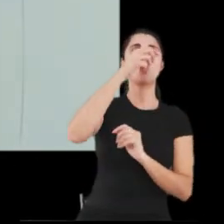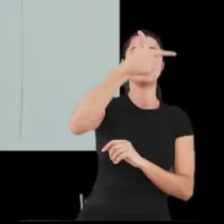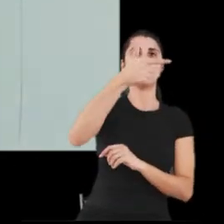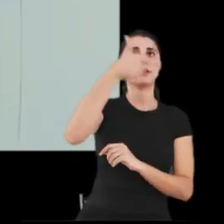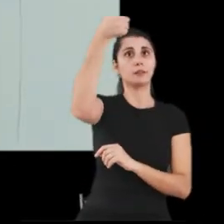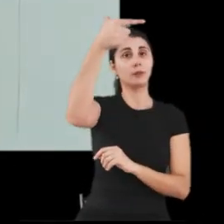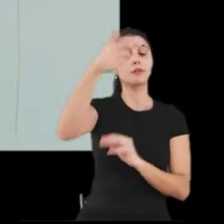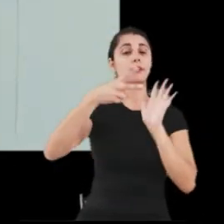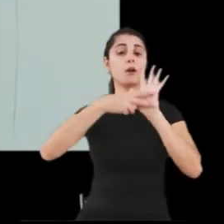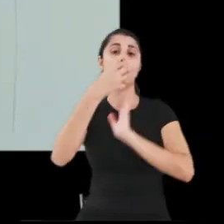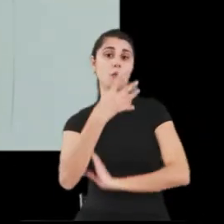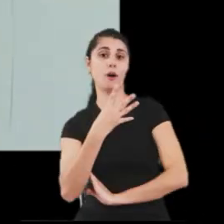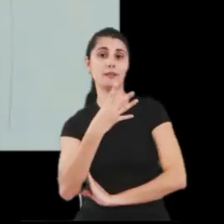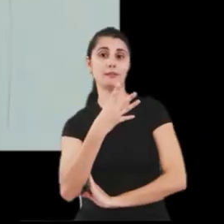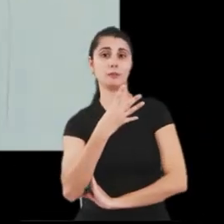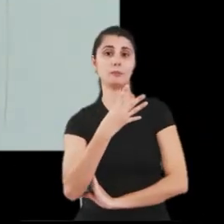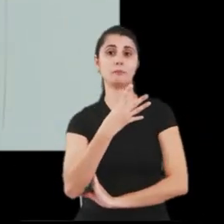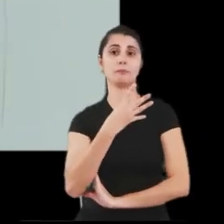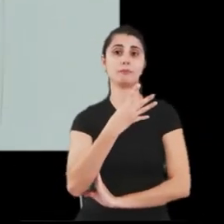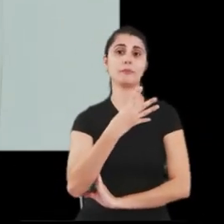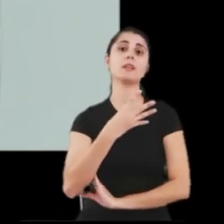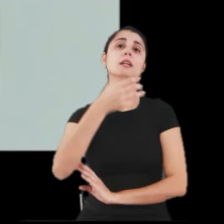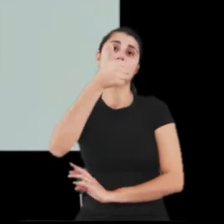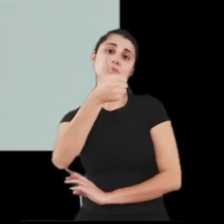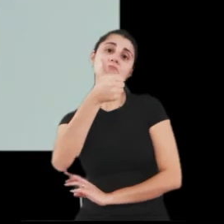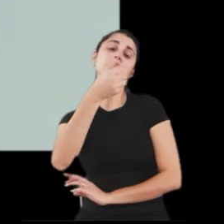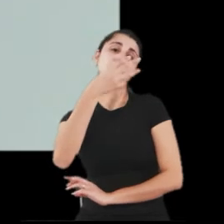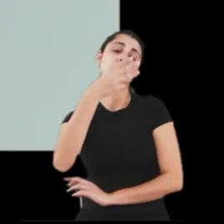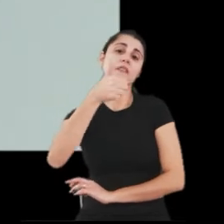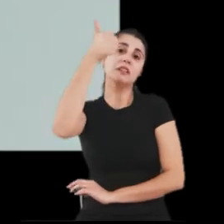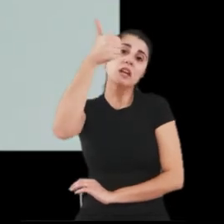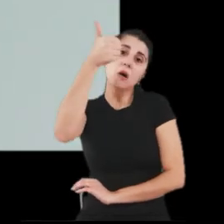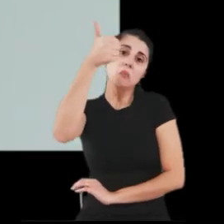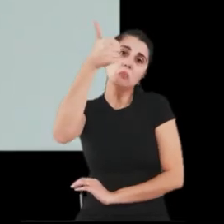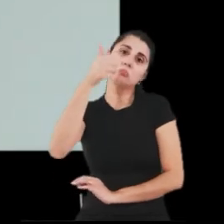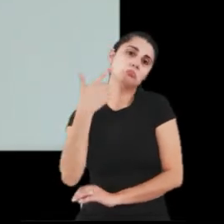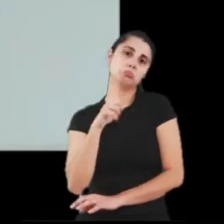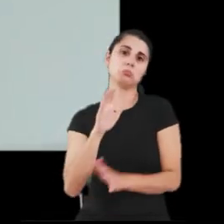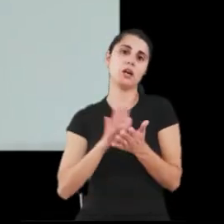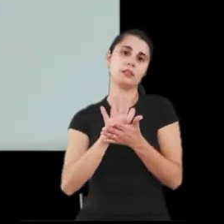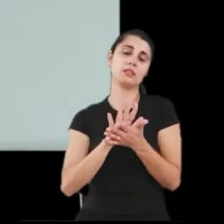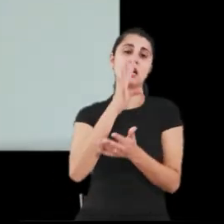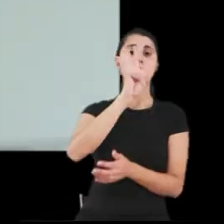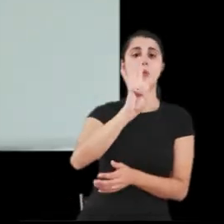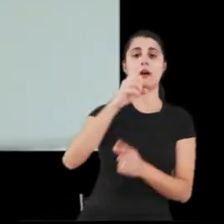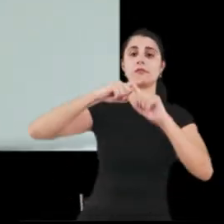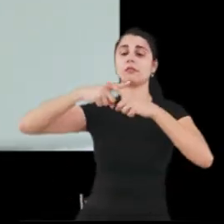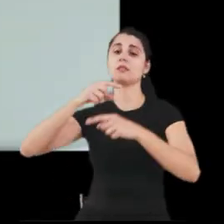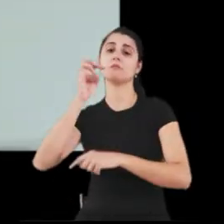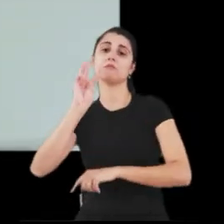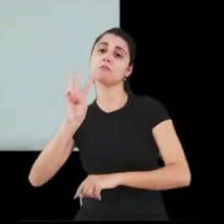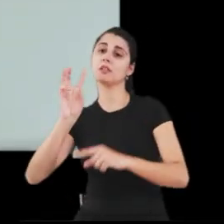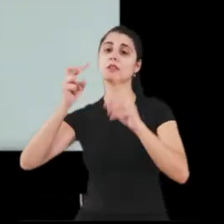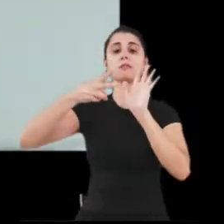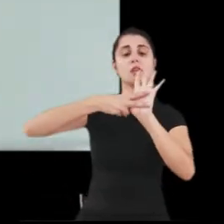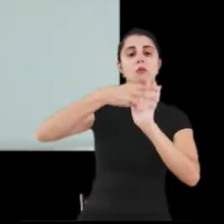3, 12. Esse é o MDC de 60 e 72. Veja que